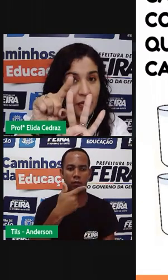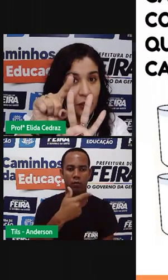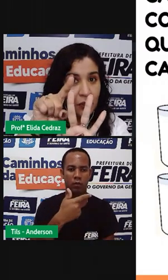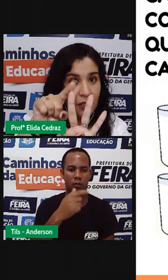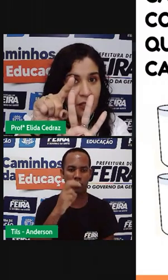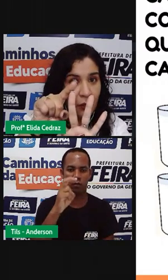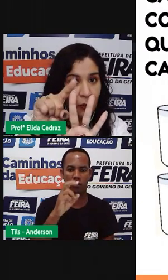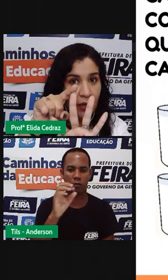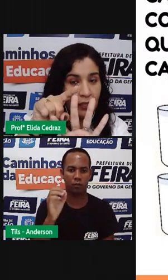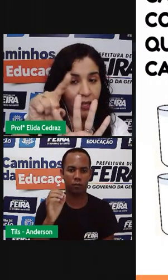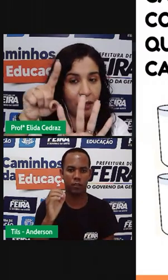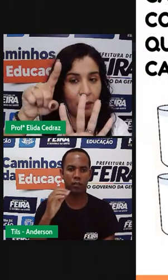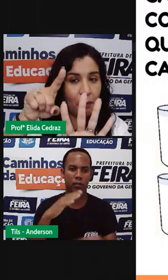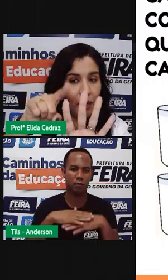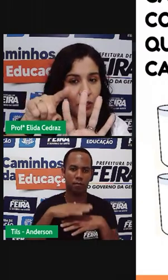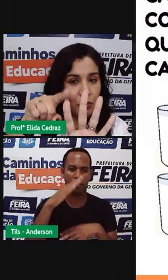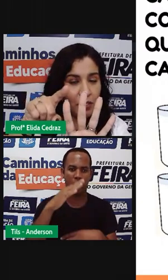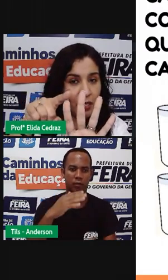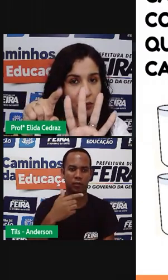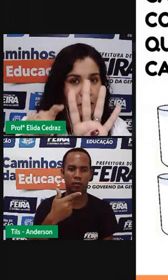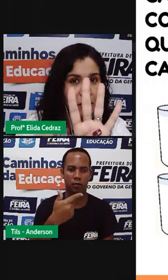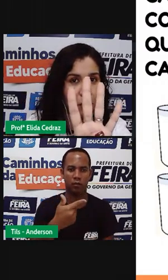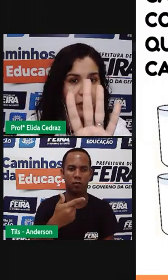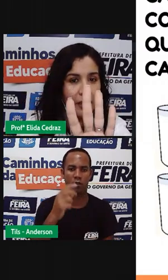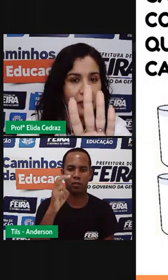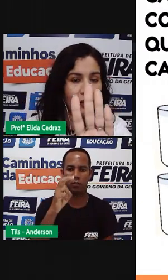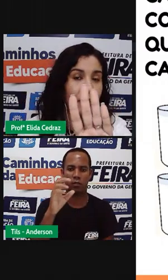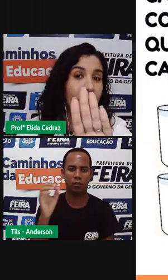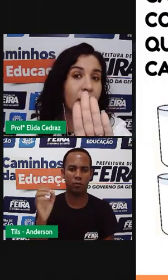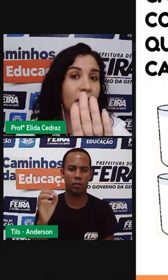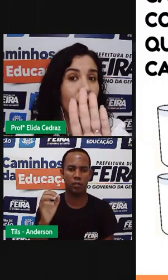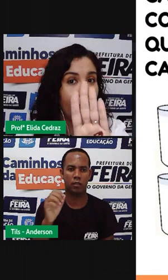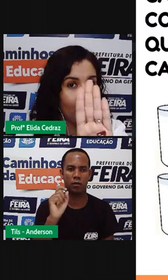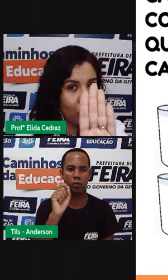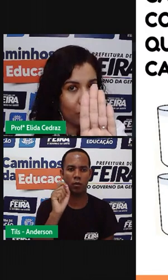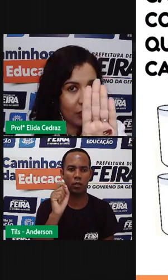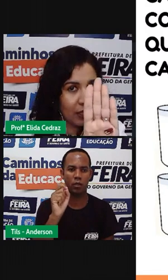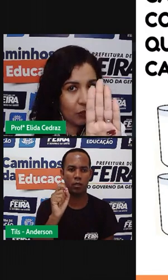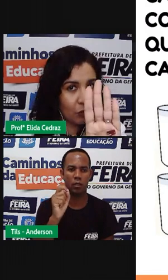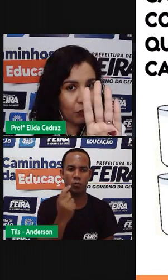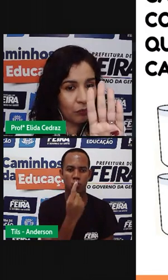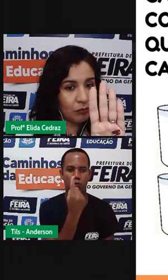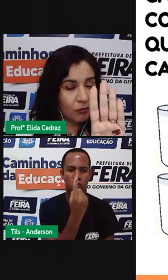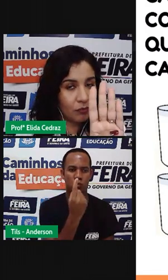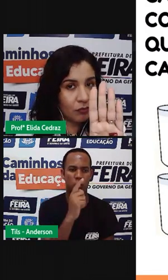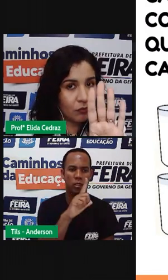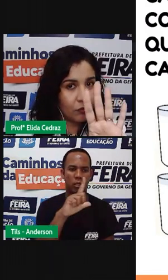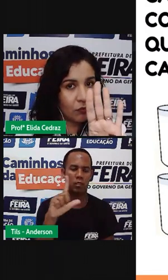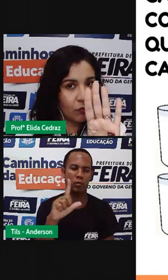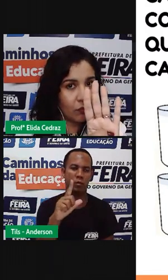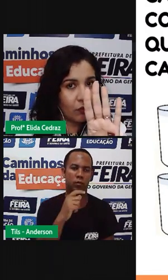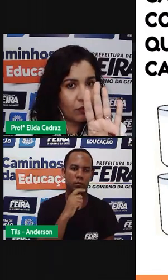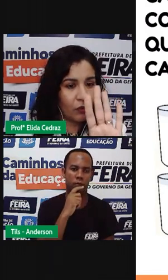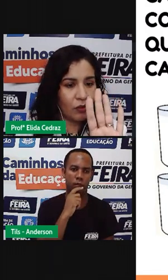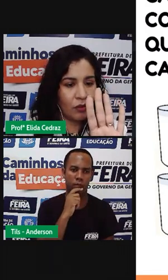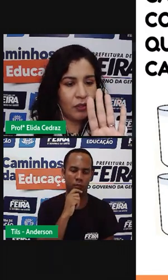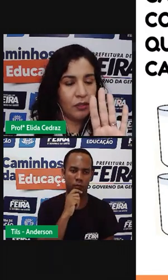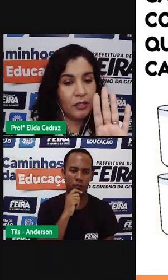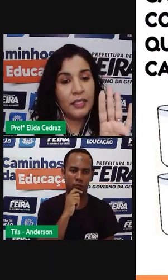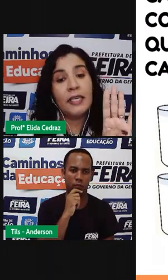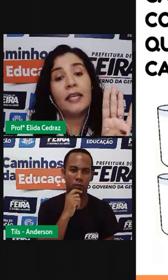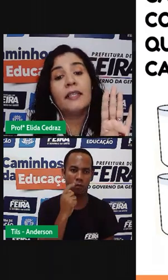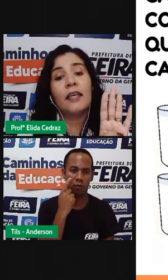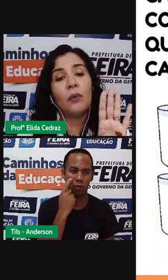mais 250 mais 250 é 1 litro.